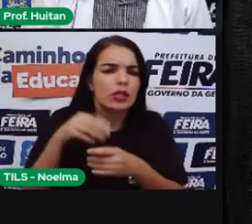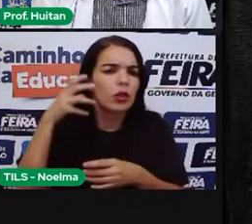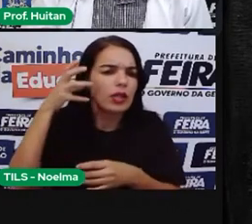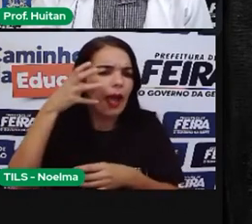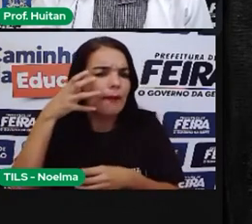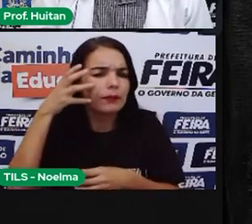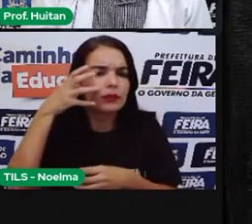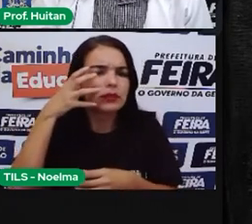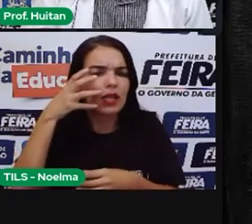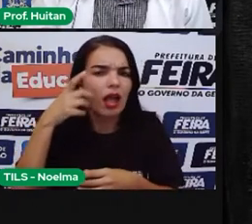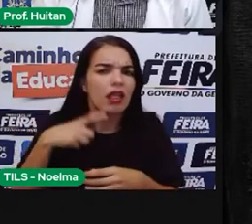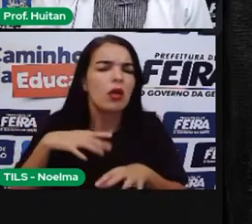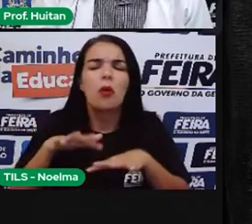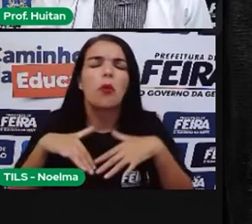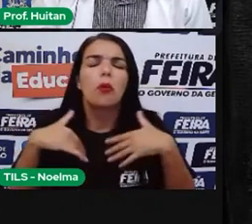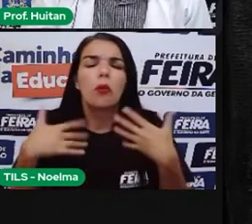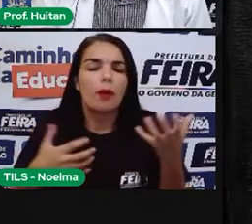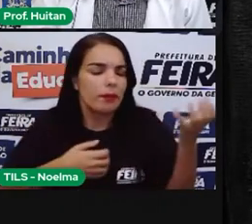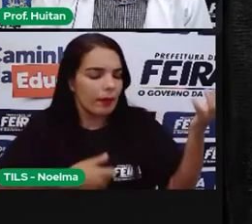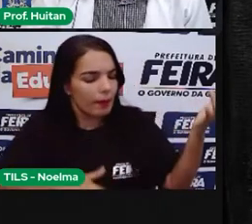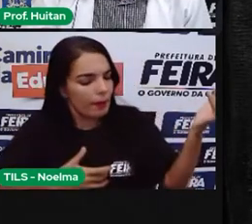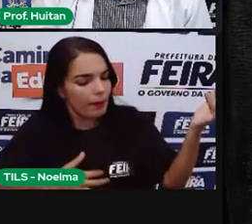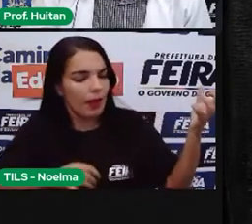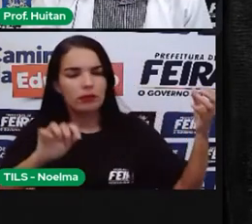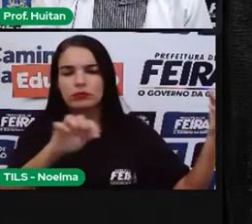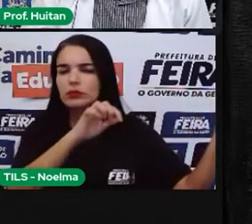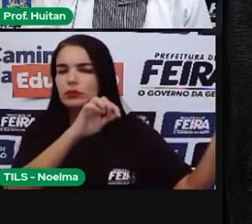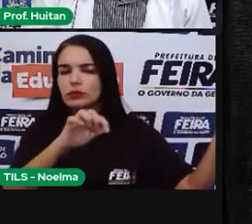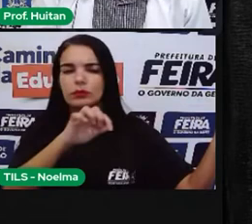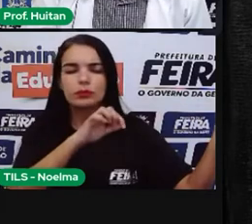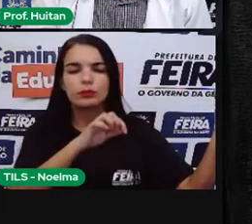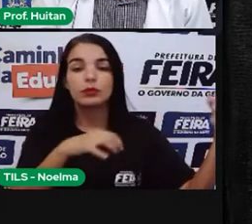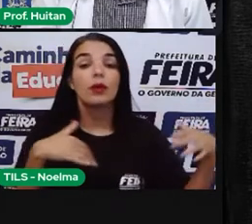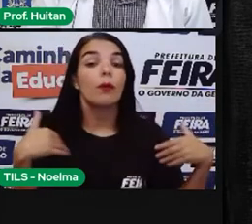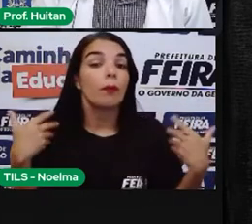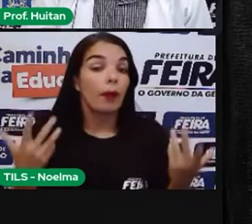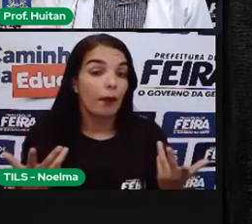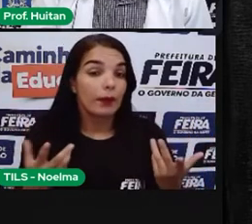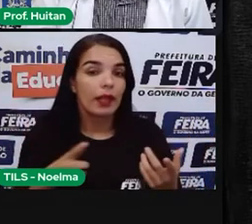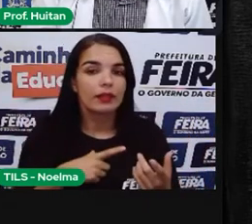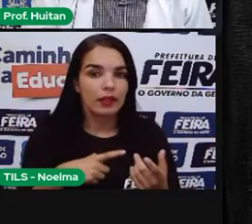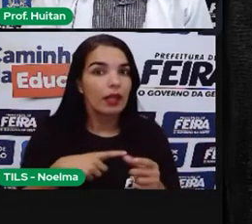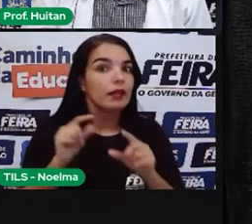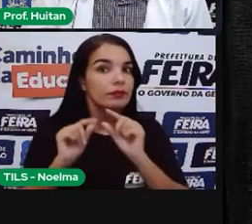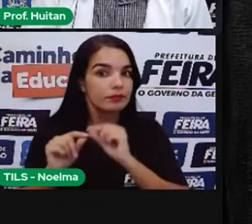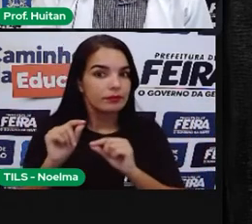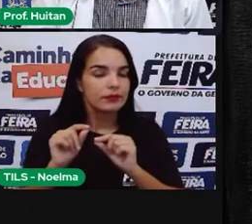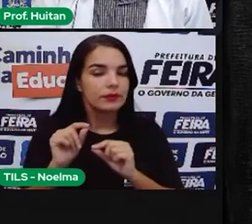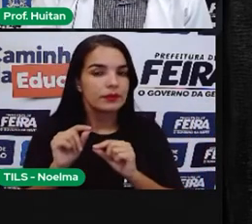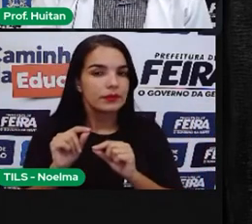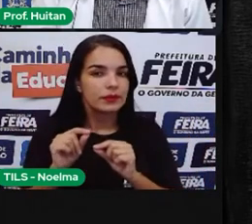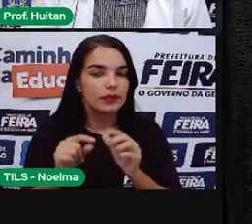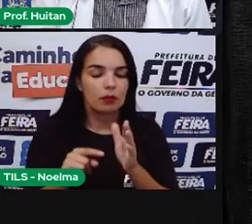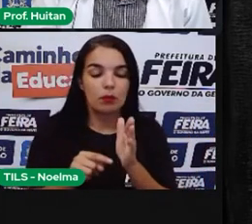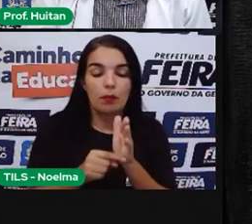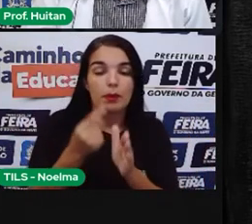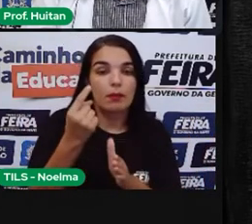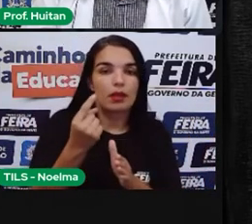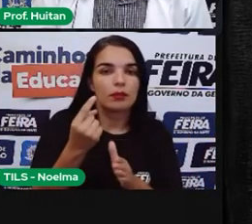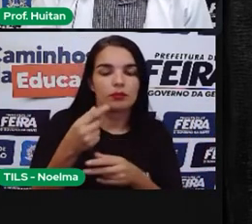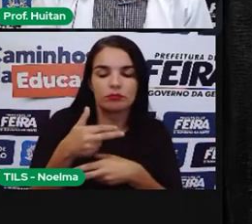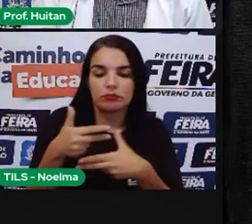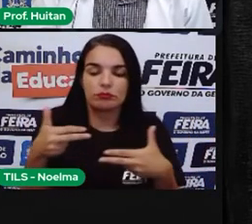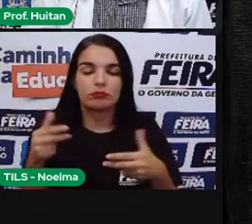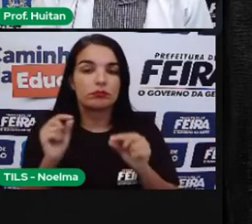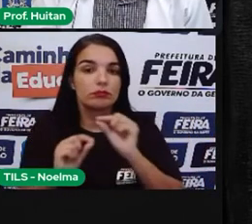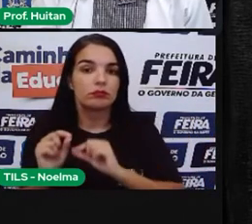apenas. Qual é o instrumento que está na canção? Então, temos um instrumento. Então, o primeiro elemento.